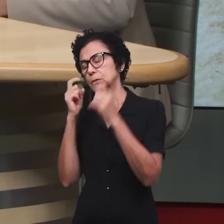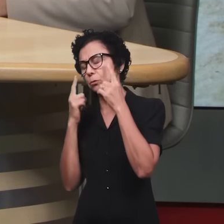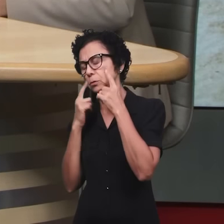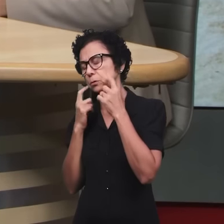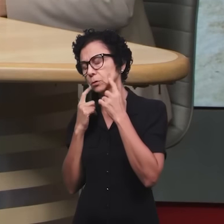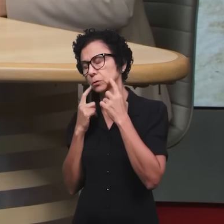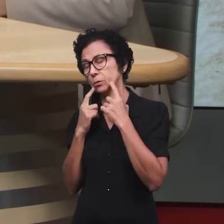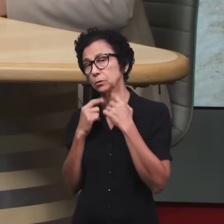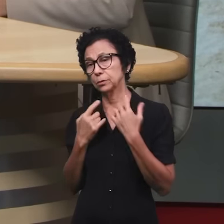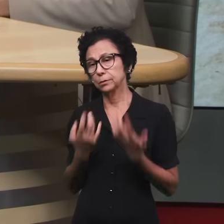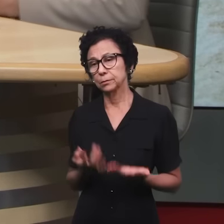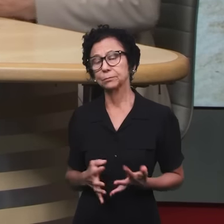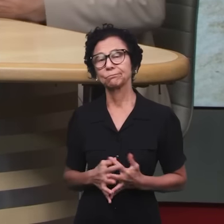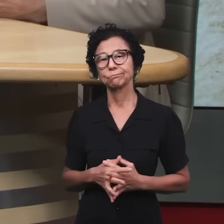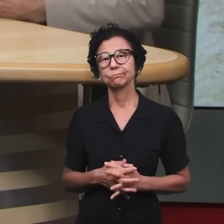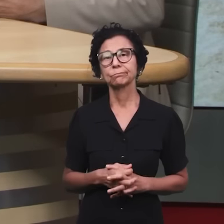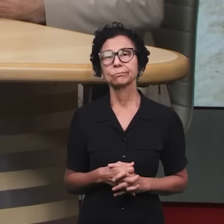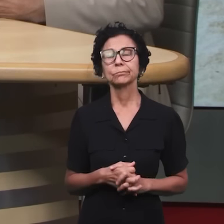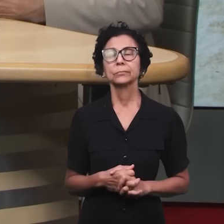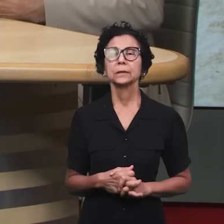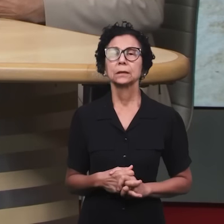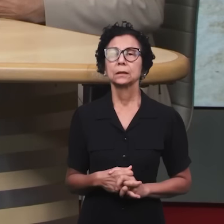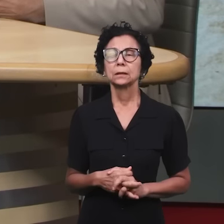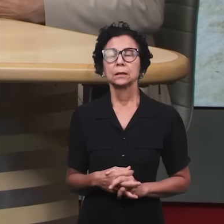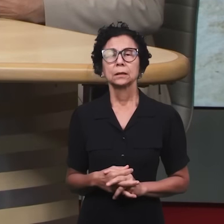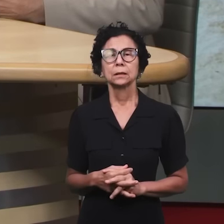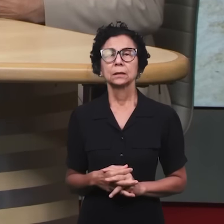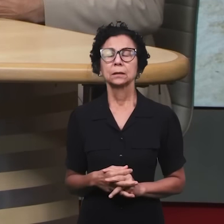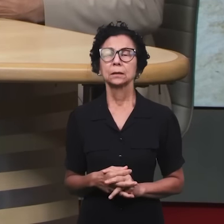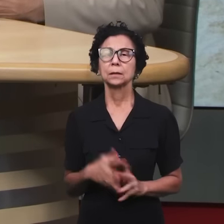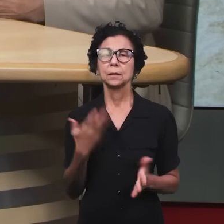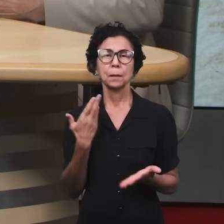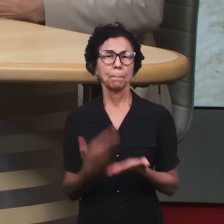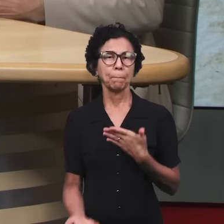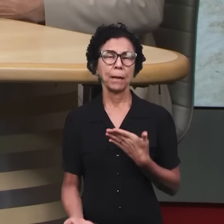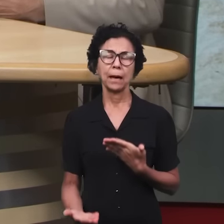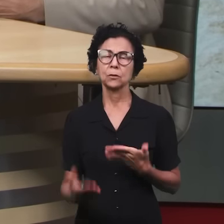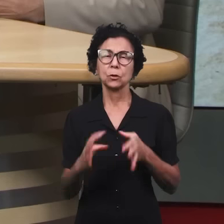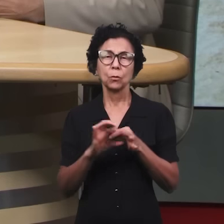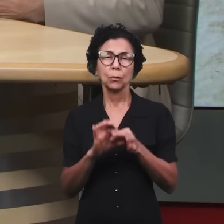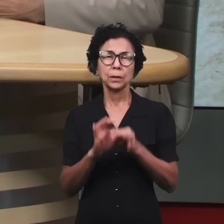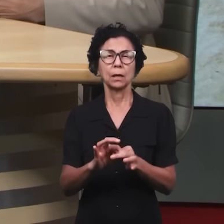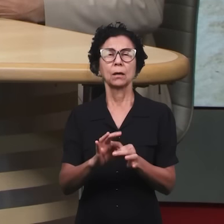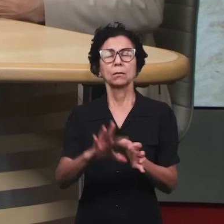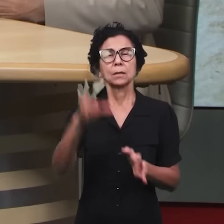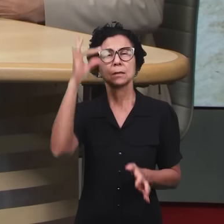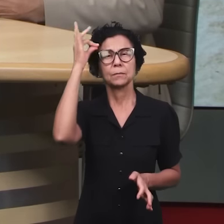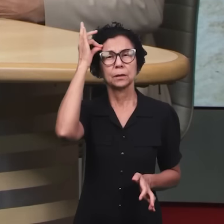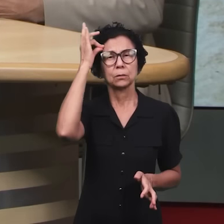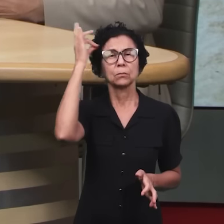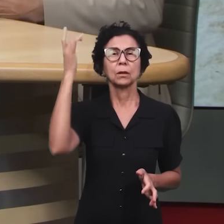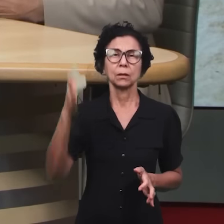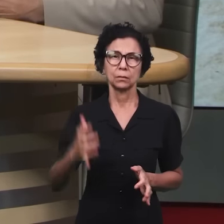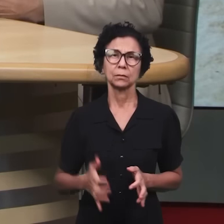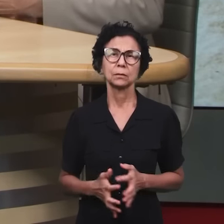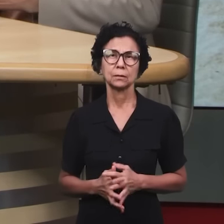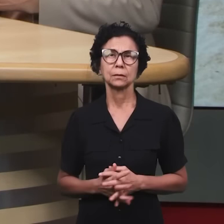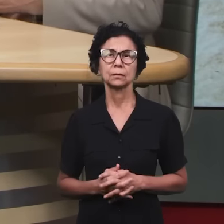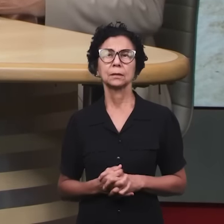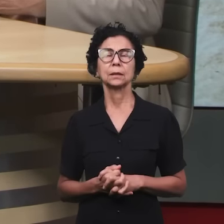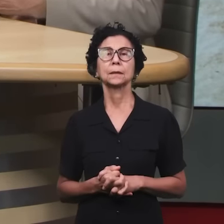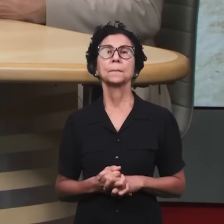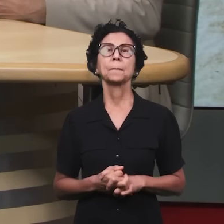eu lembro também o texto, que é um texto que se aplica. Ouve-se uma voz de choro de Ramá. É